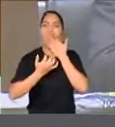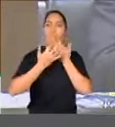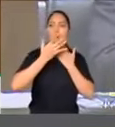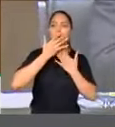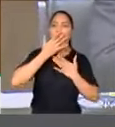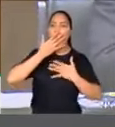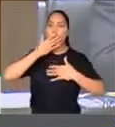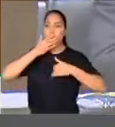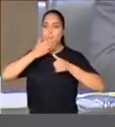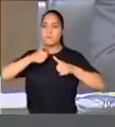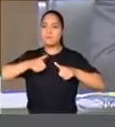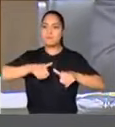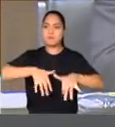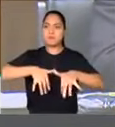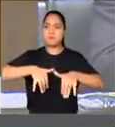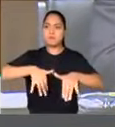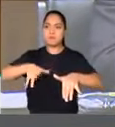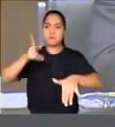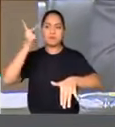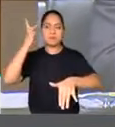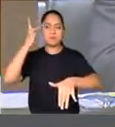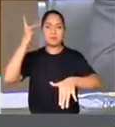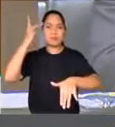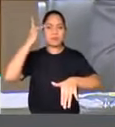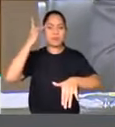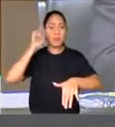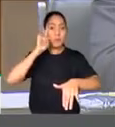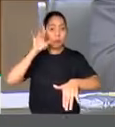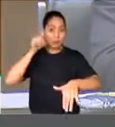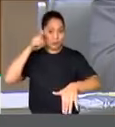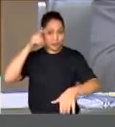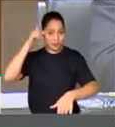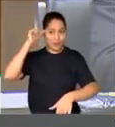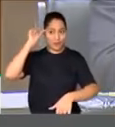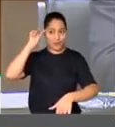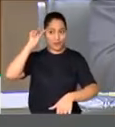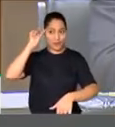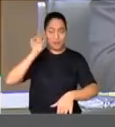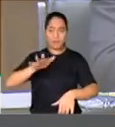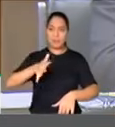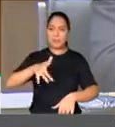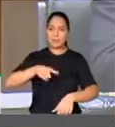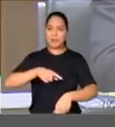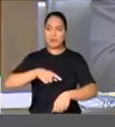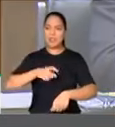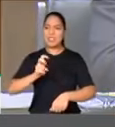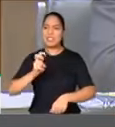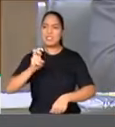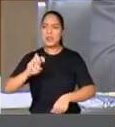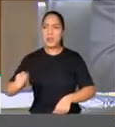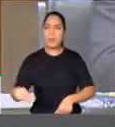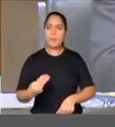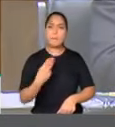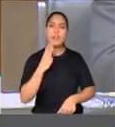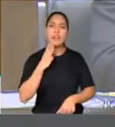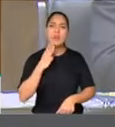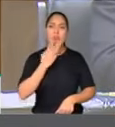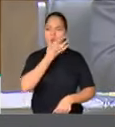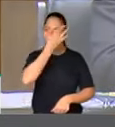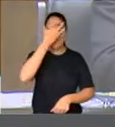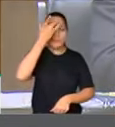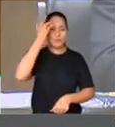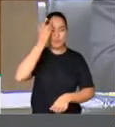das ruas de São Paulo no dia de ontem. Se estima por volta de 5 milhões de